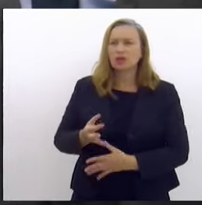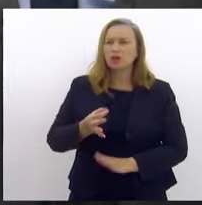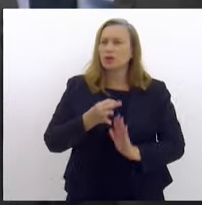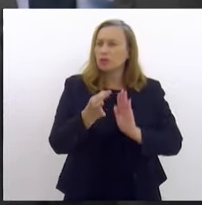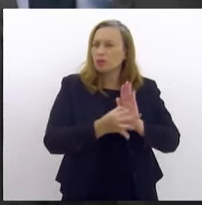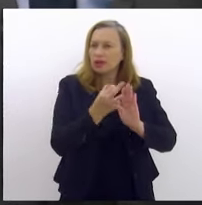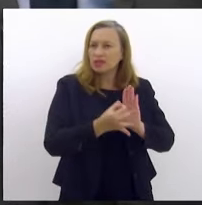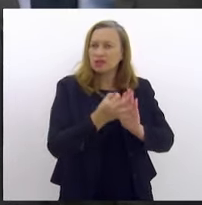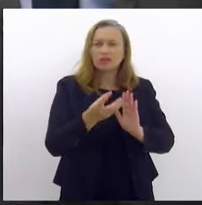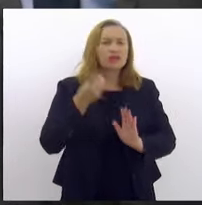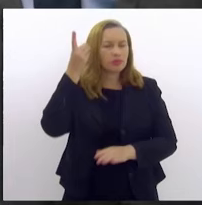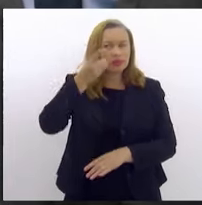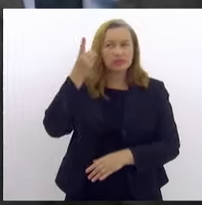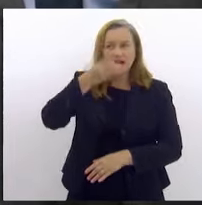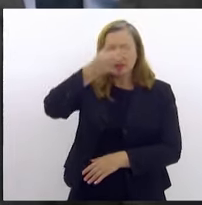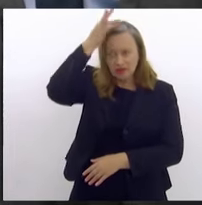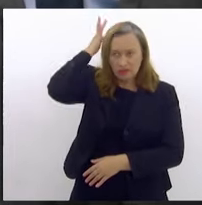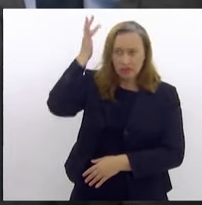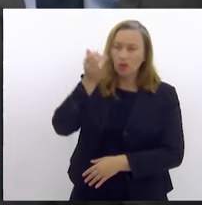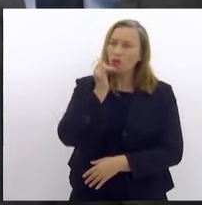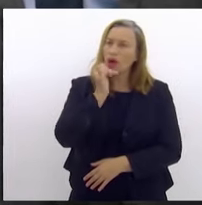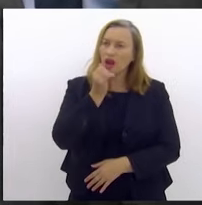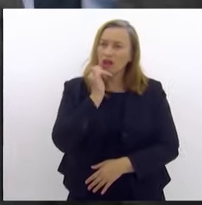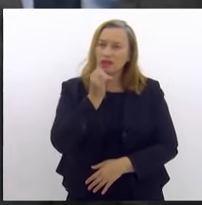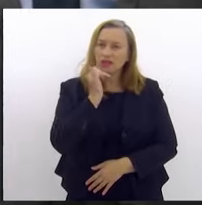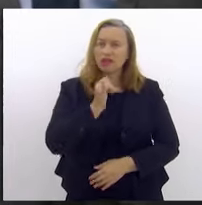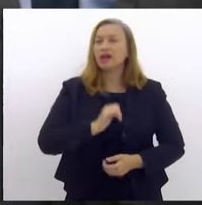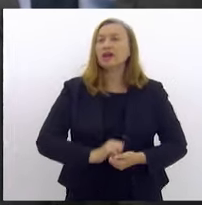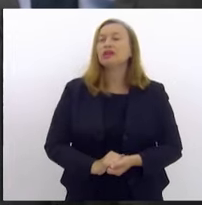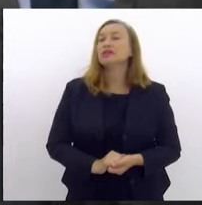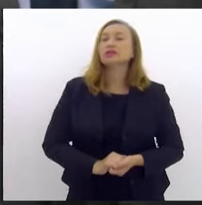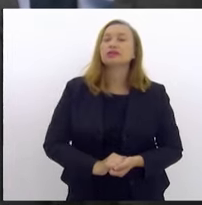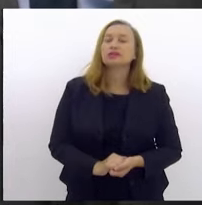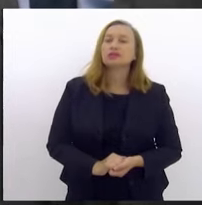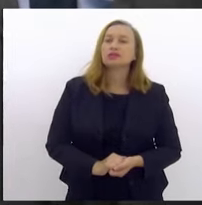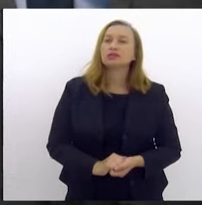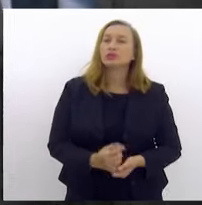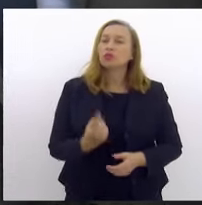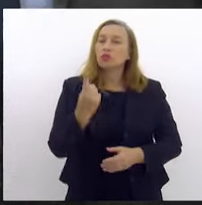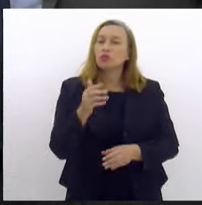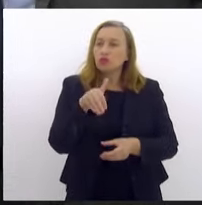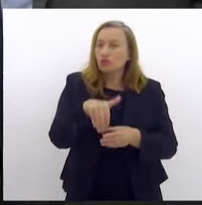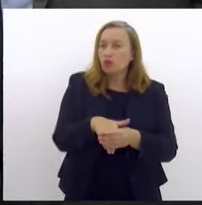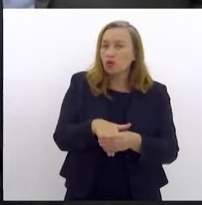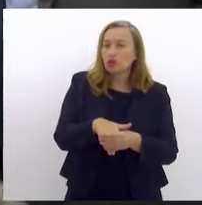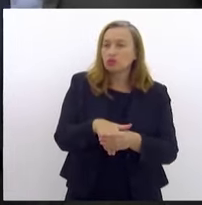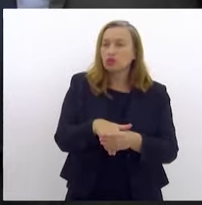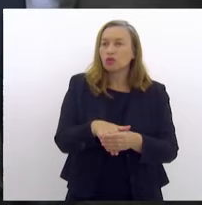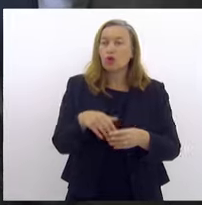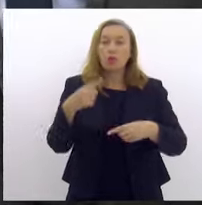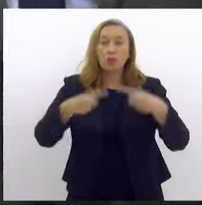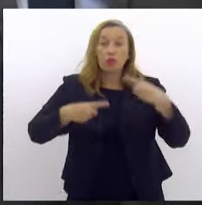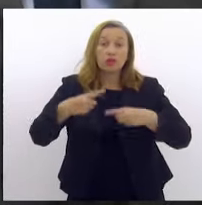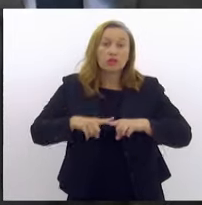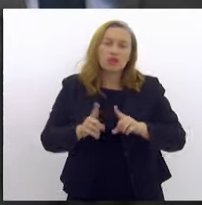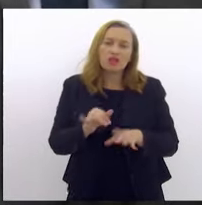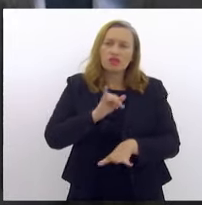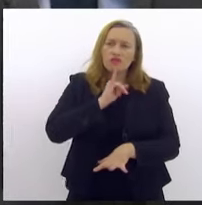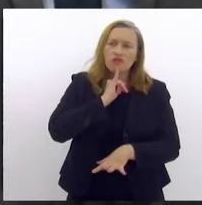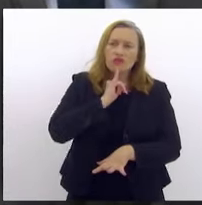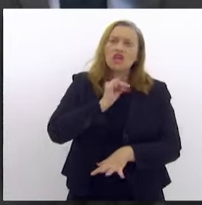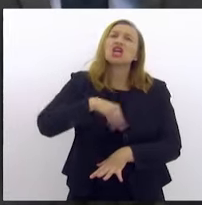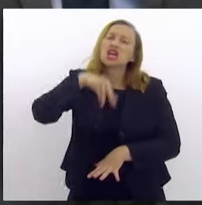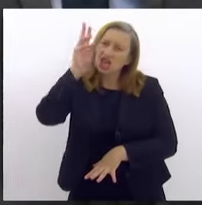do deputado Fred Pacheco, relator da matéria, de ser um relatório, um voto político, mas, infelizmente, quem